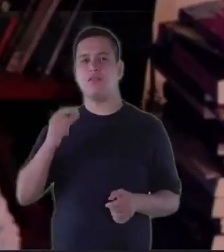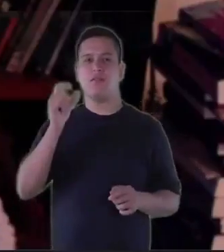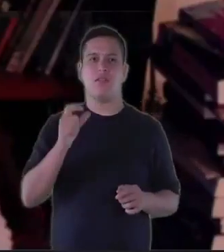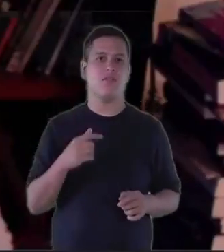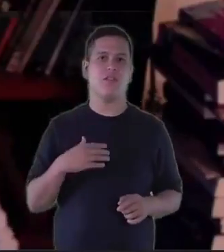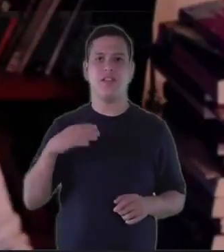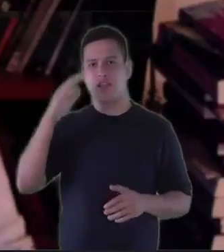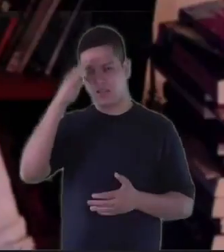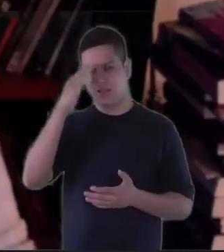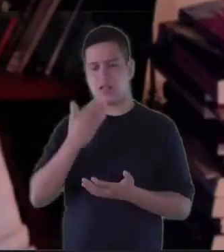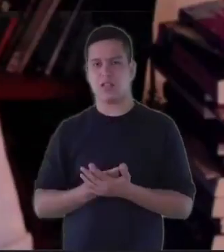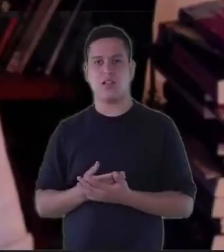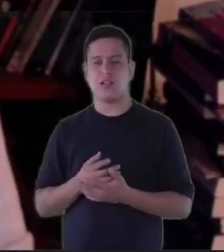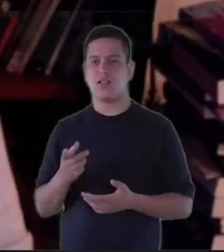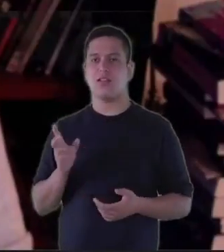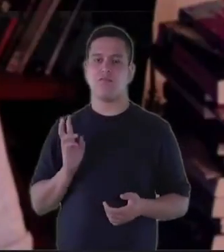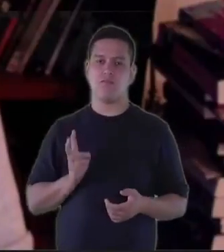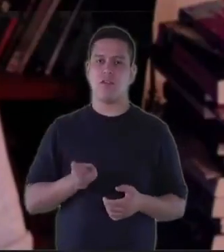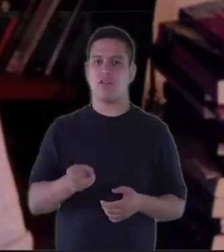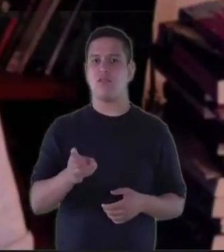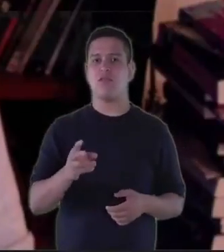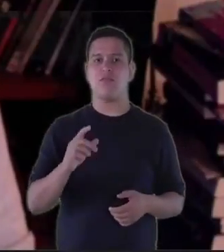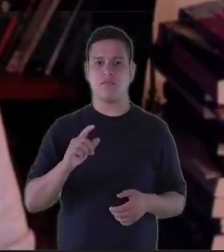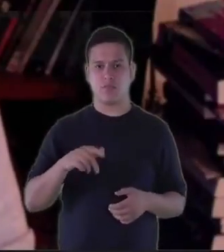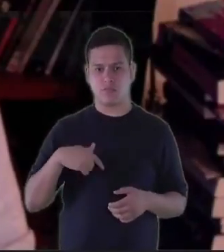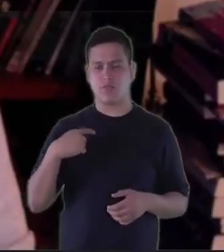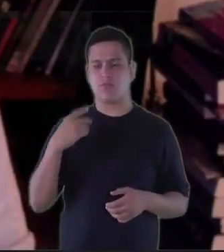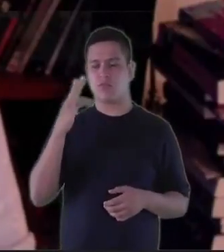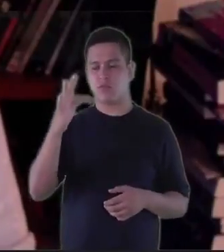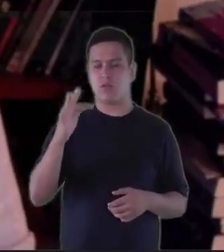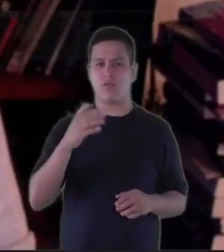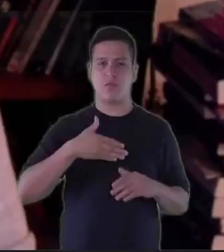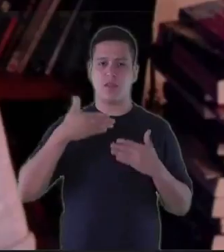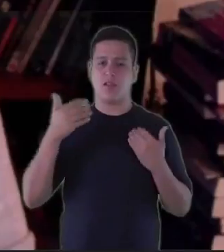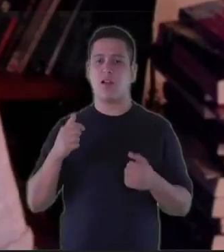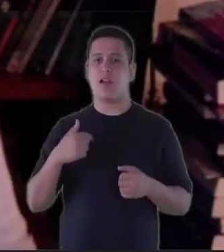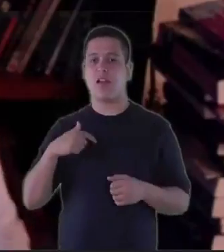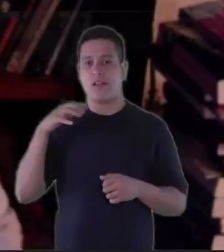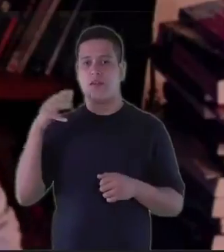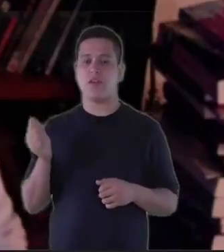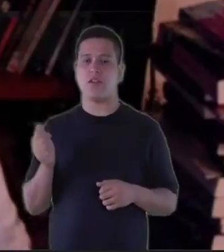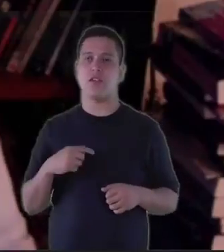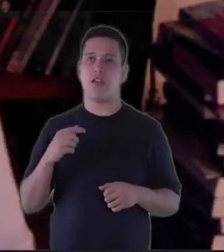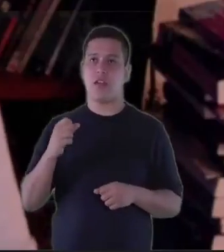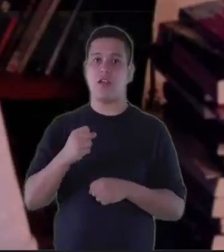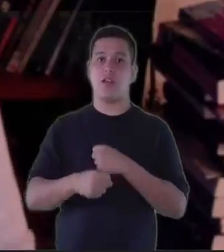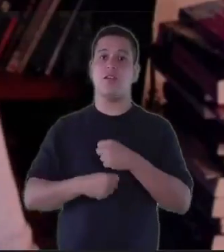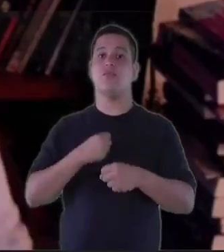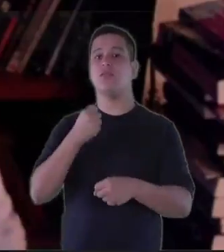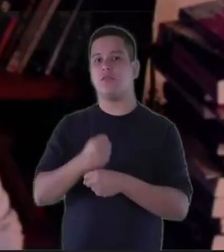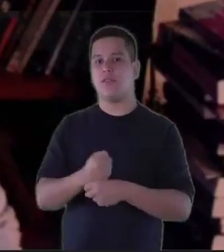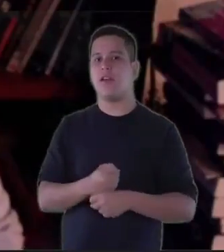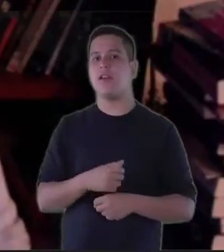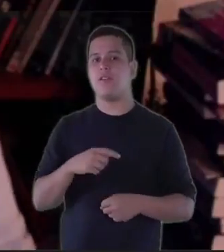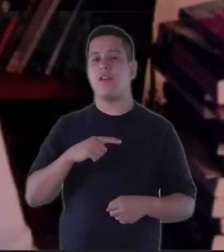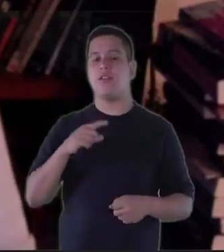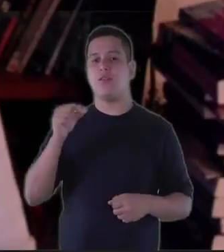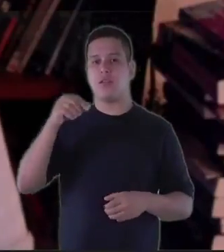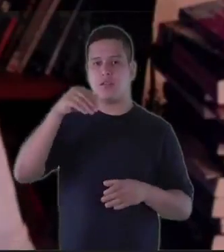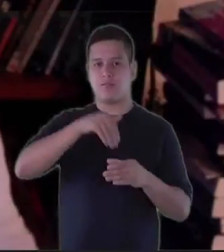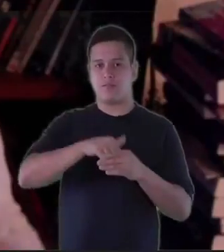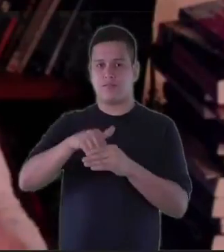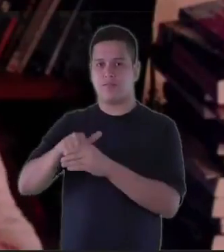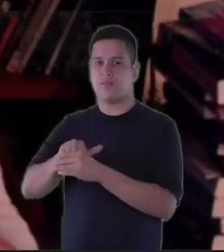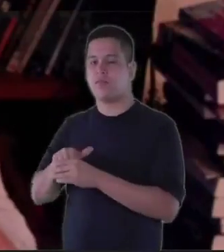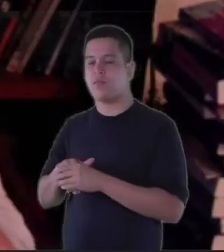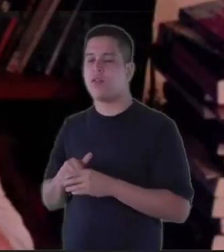na democracia. Ano que vem a gente tem eleições, eu acho que a gente tem que se unir, né? Eu sempre penso muito isso, eu